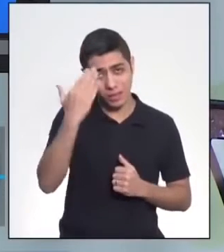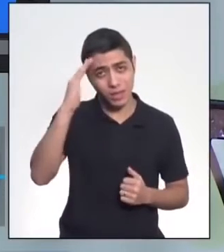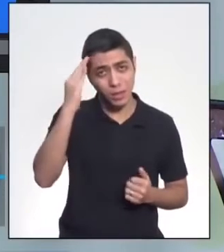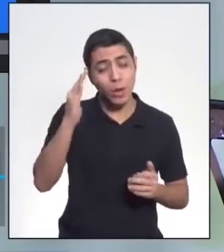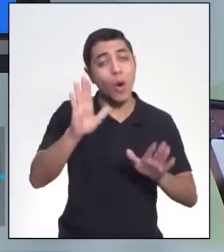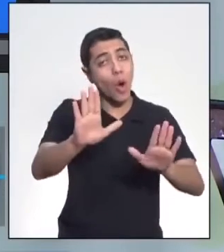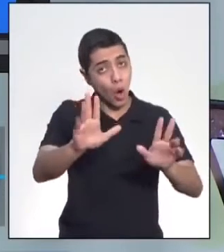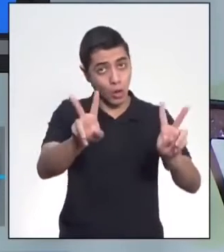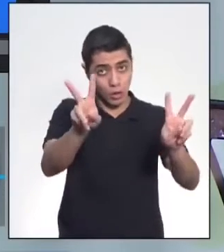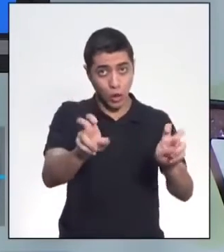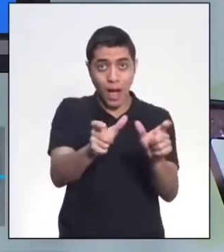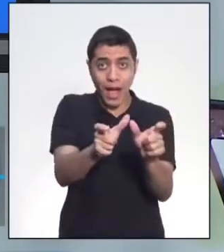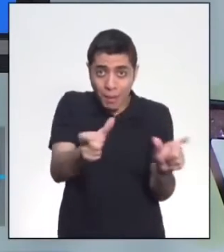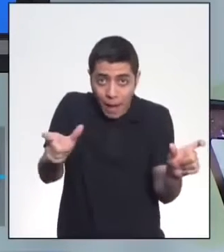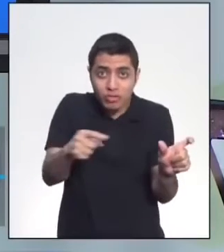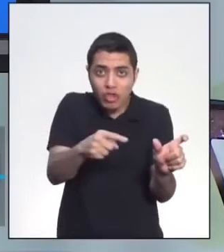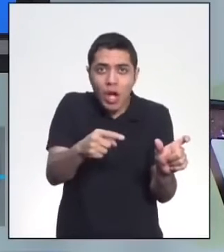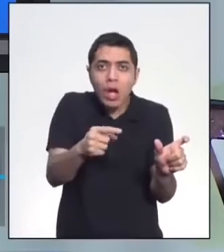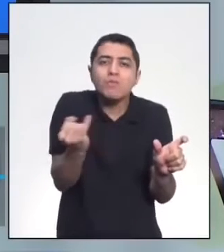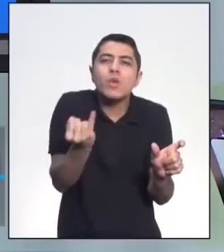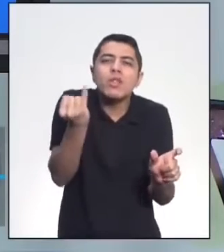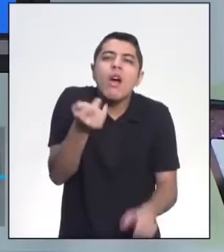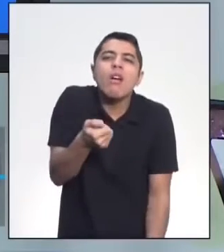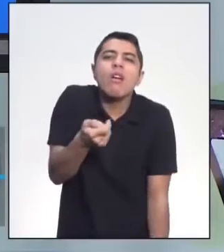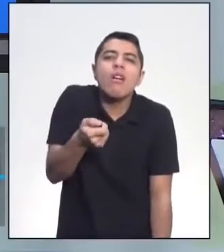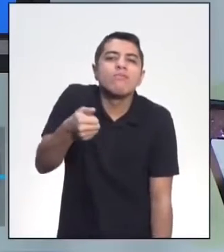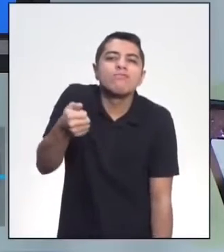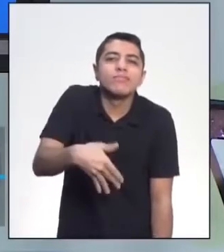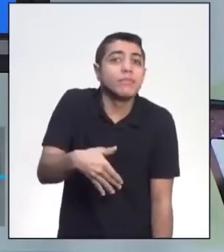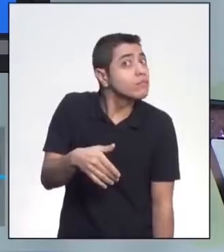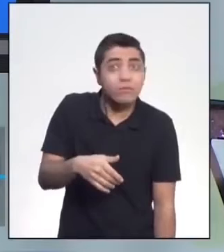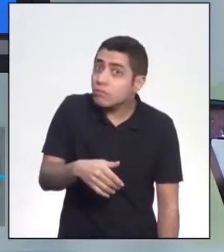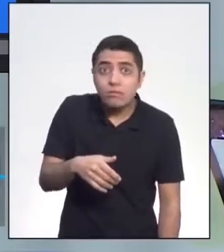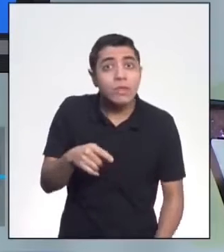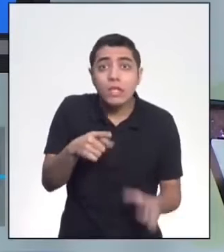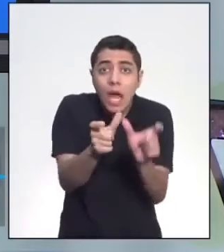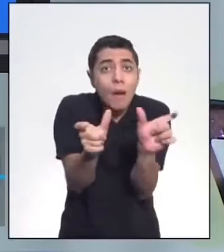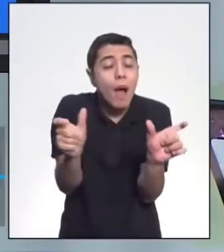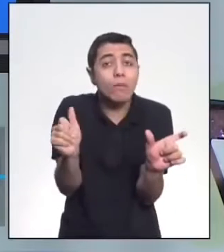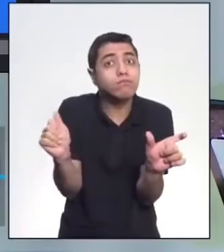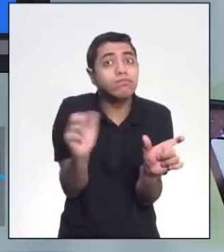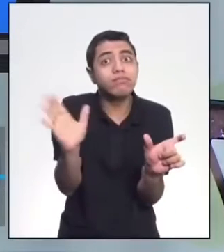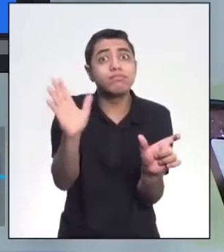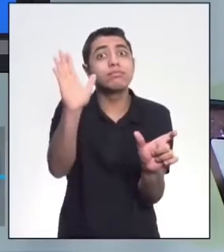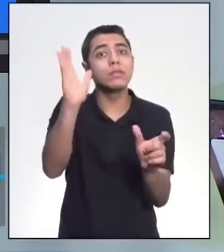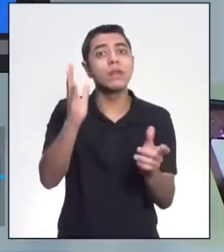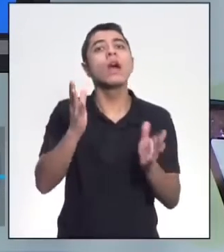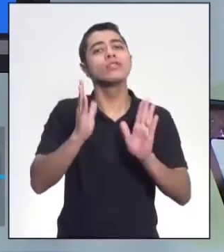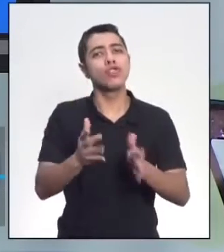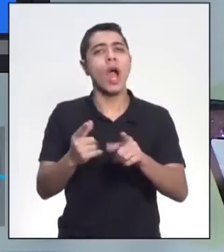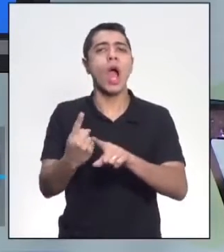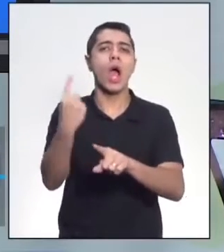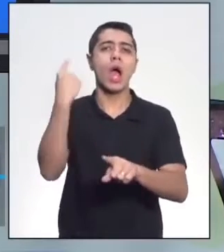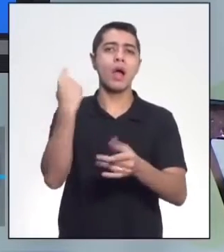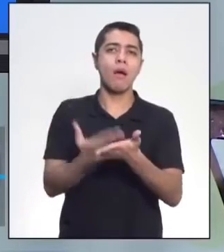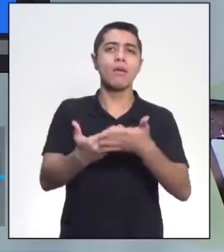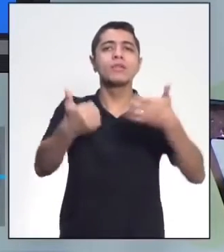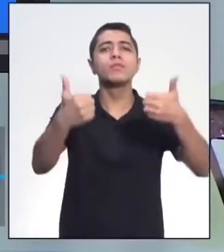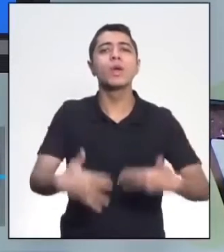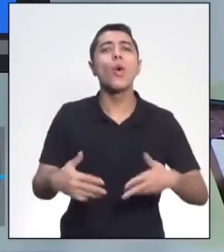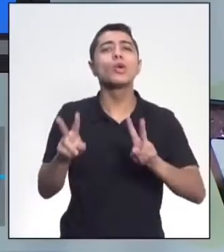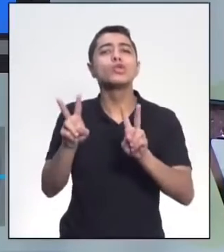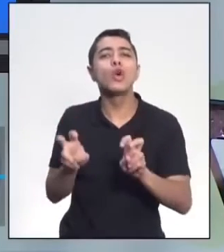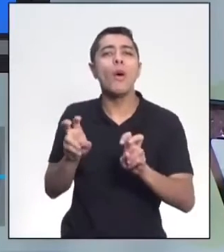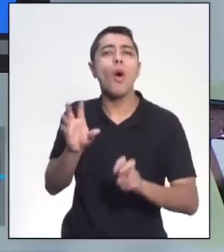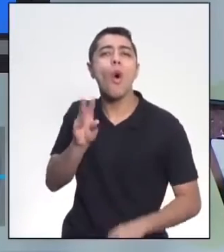é pouco importante, é muito importante. A gente conversou aqui em outras aulas, né, sobre a questão da linguagem oral, né, a importância da gente